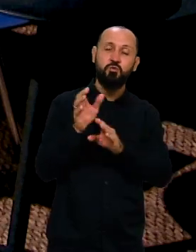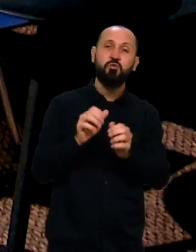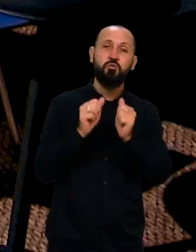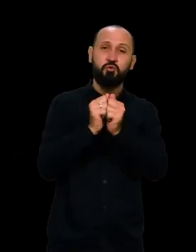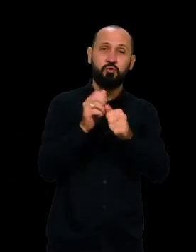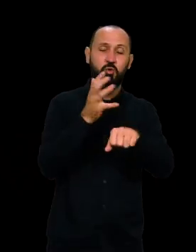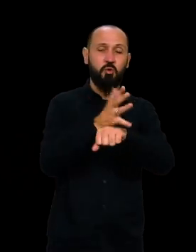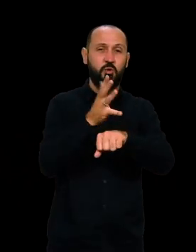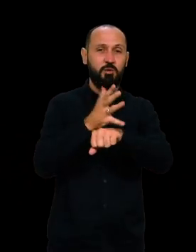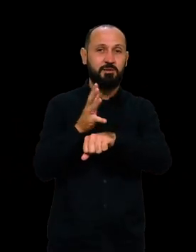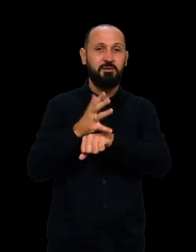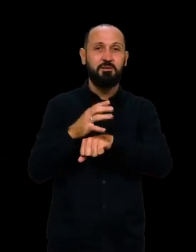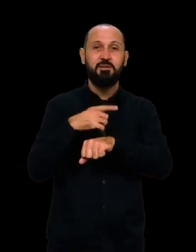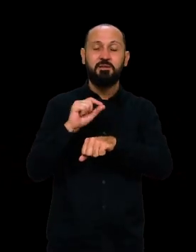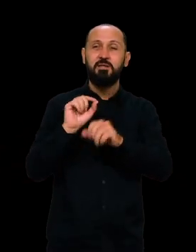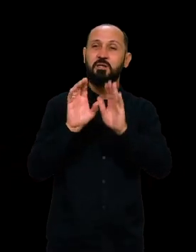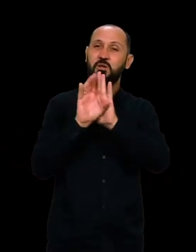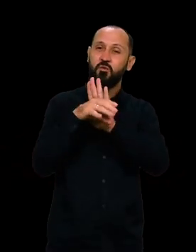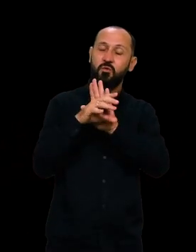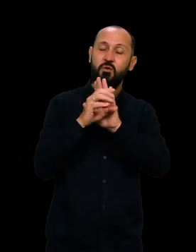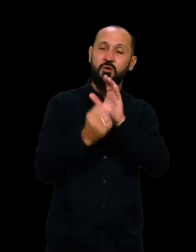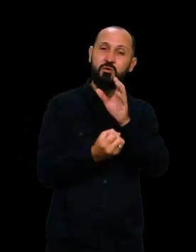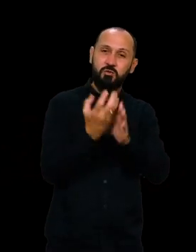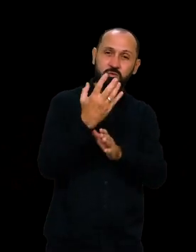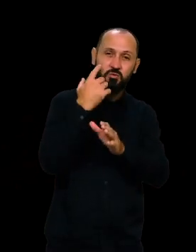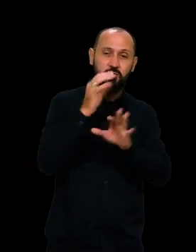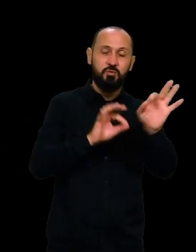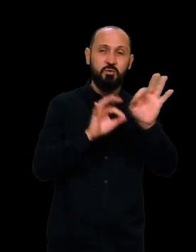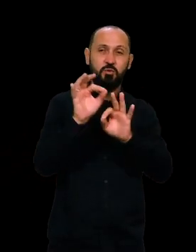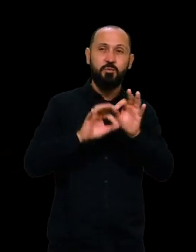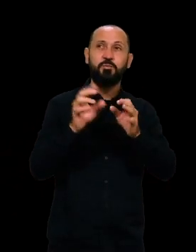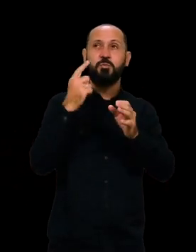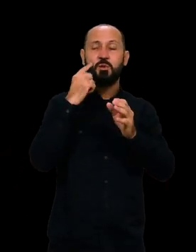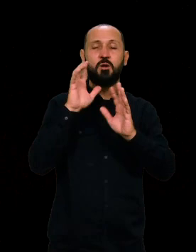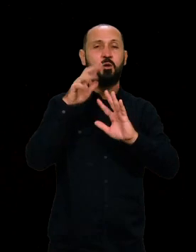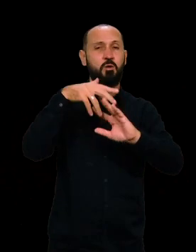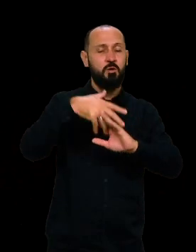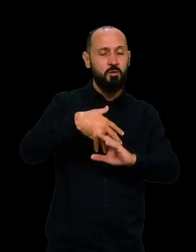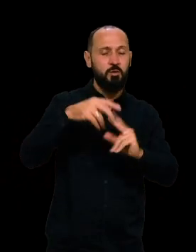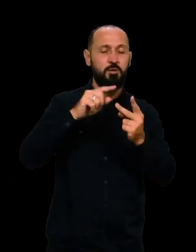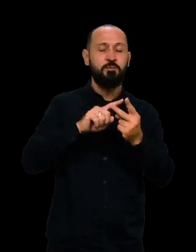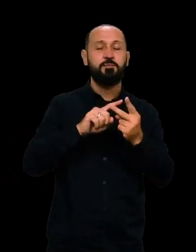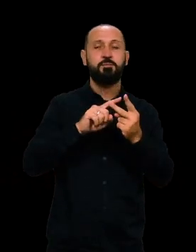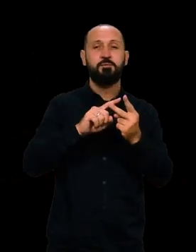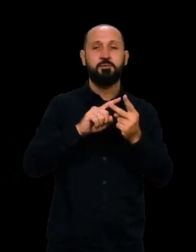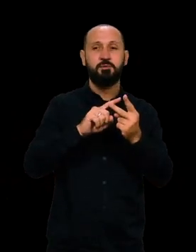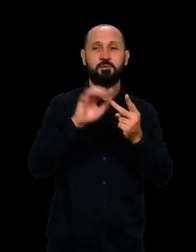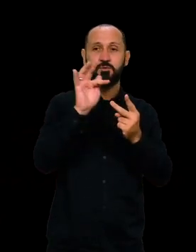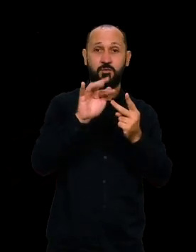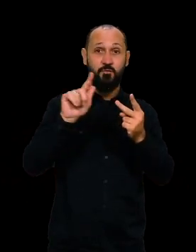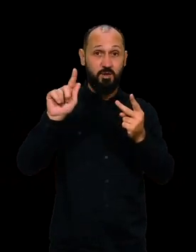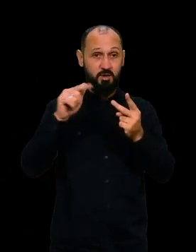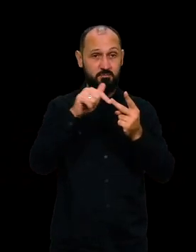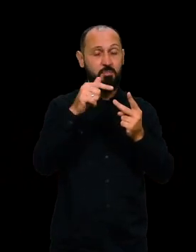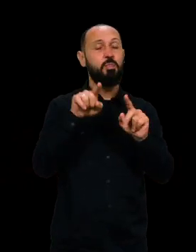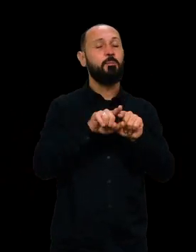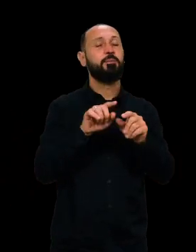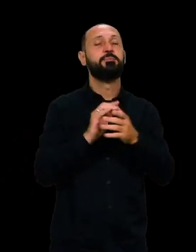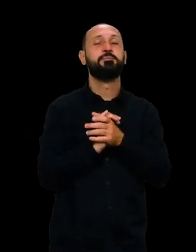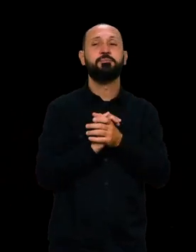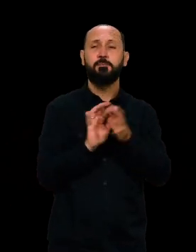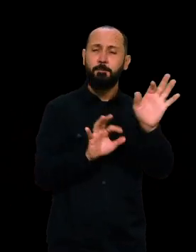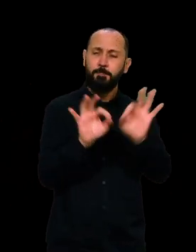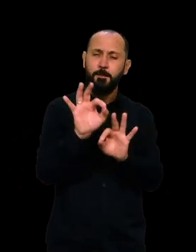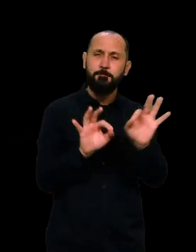parte de uma consultoria que a gente participou lá como estagiário lá. Todo esse conceito foi criado lá, a consultoria UFMS, Fundação Getúlio Vargas.